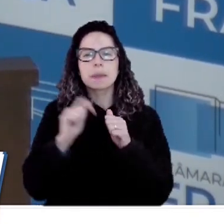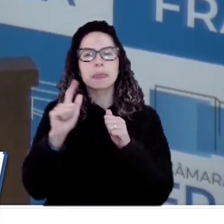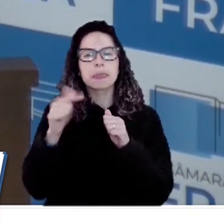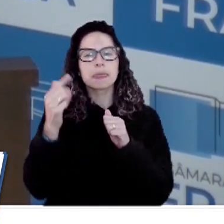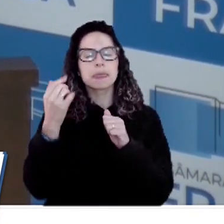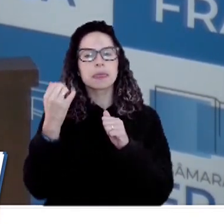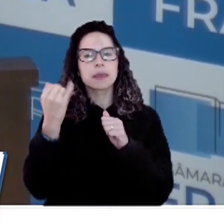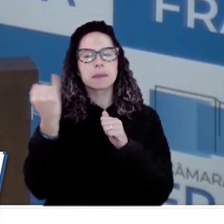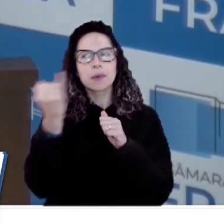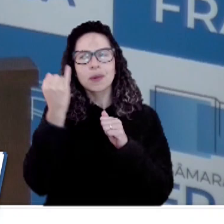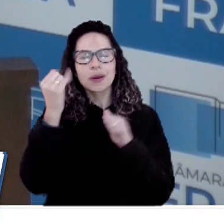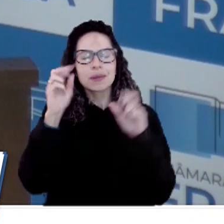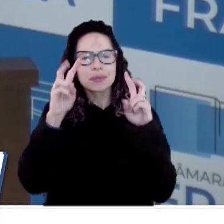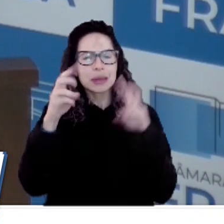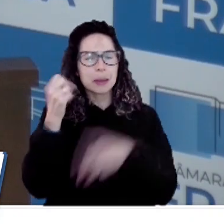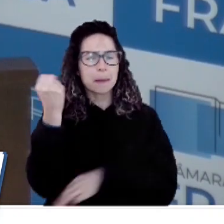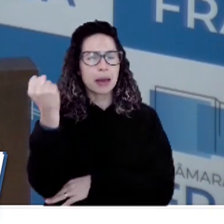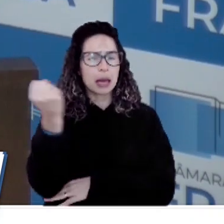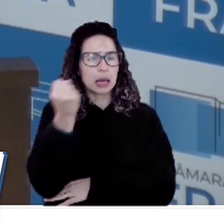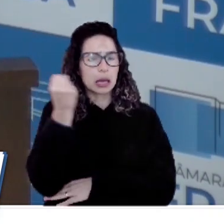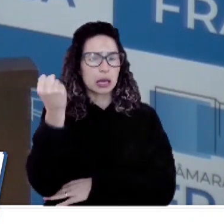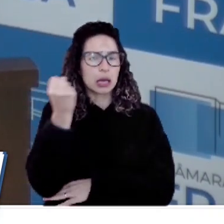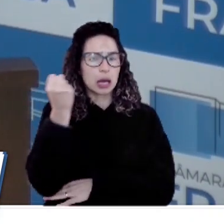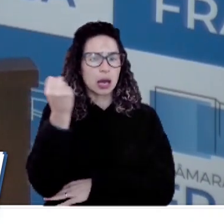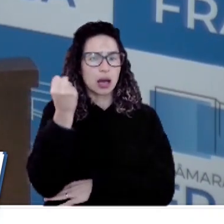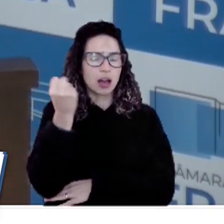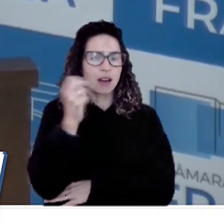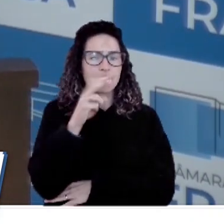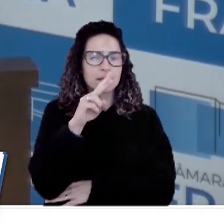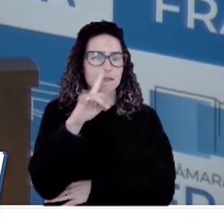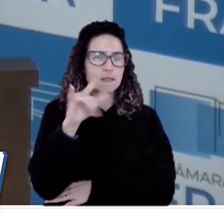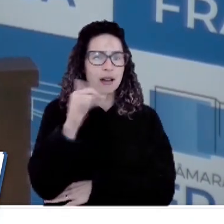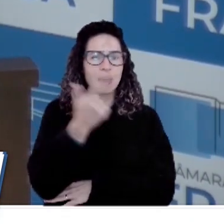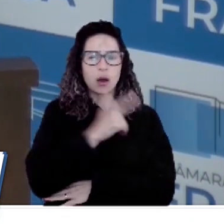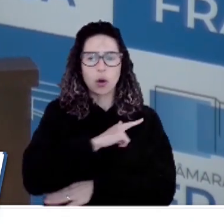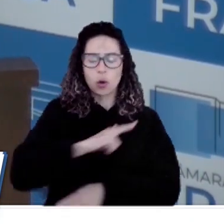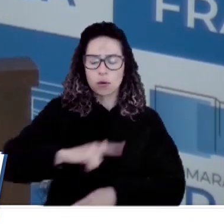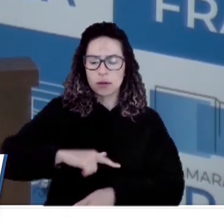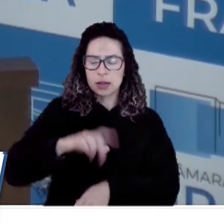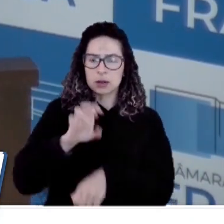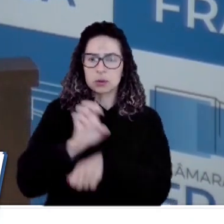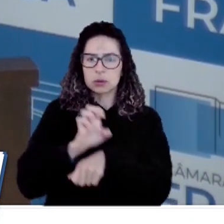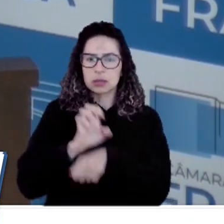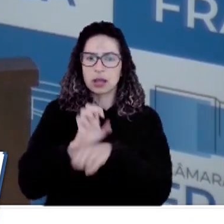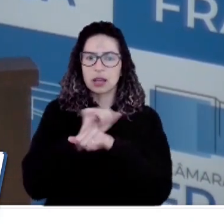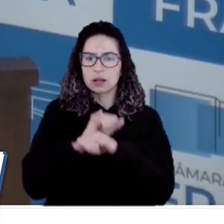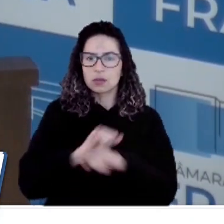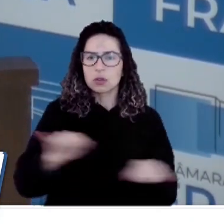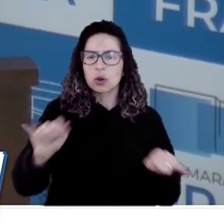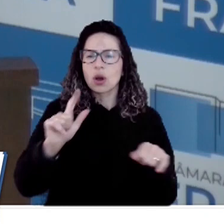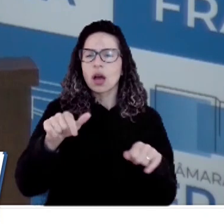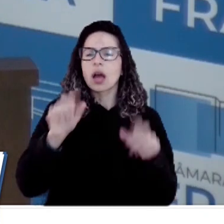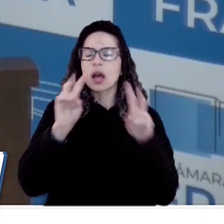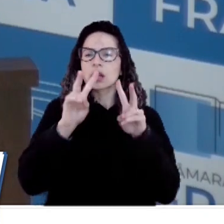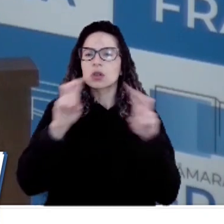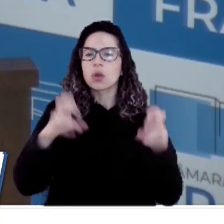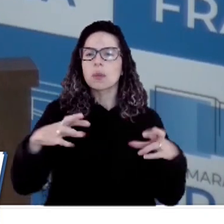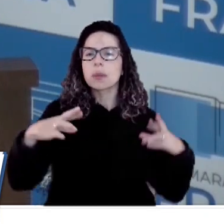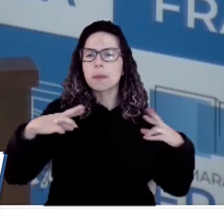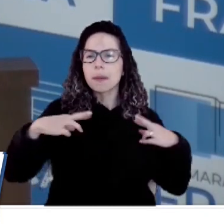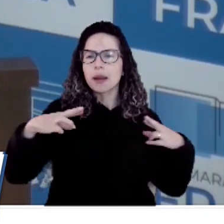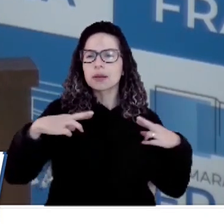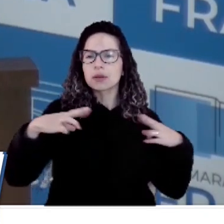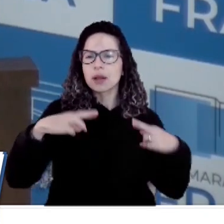está sendo proporcionada pelo governo do Estado, que é a questão da privatização